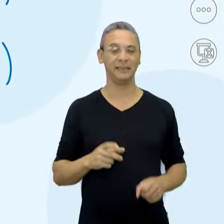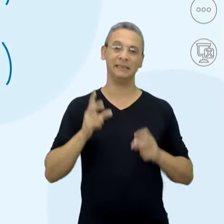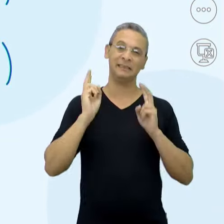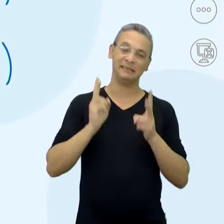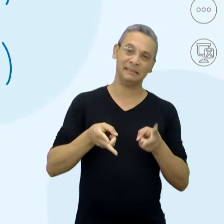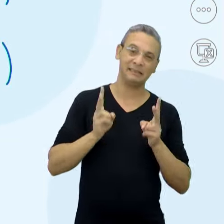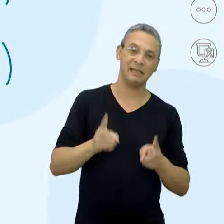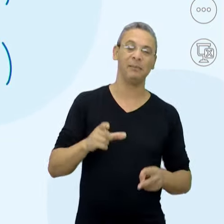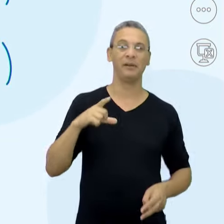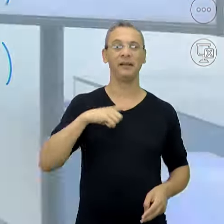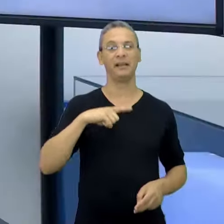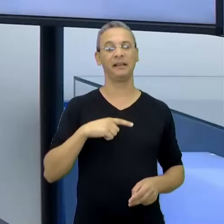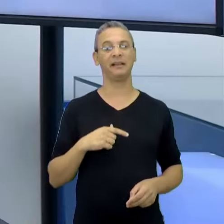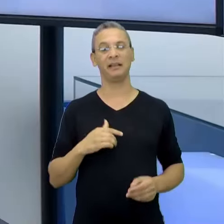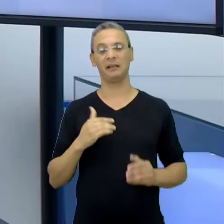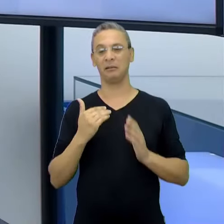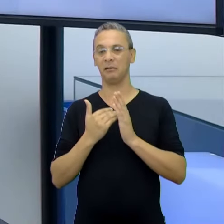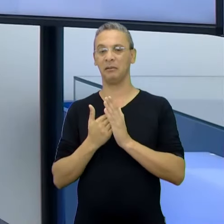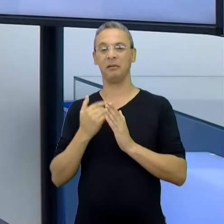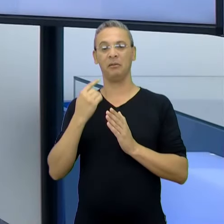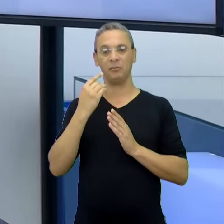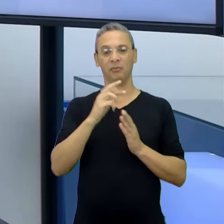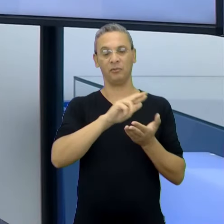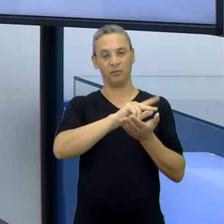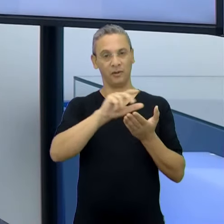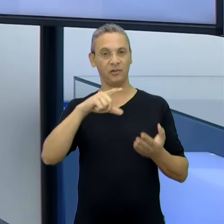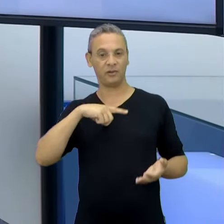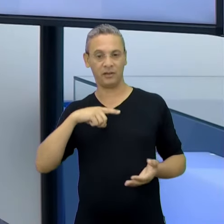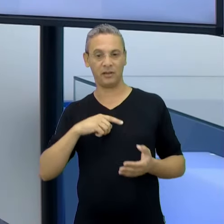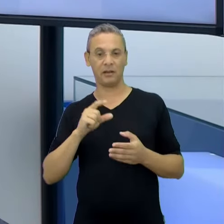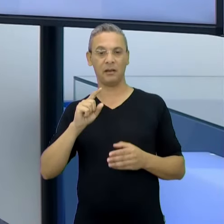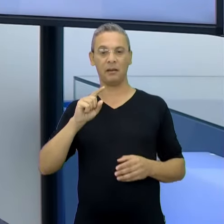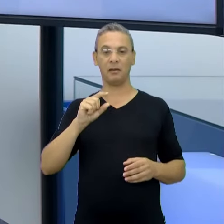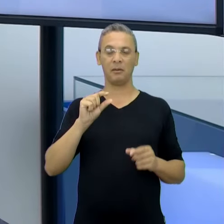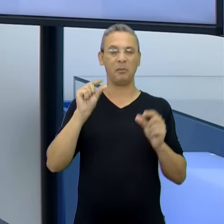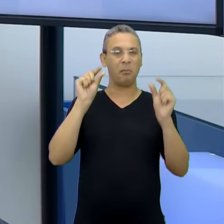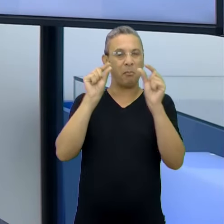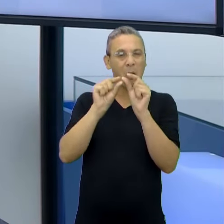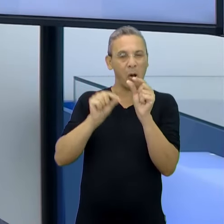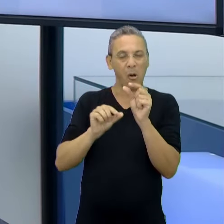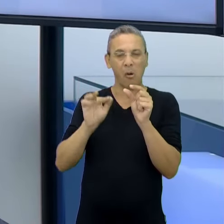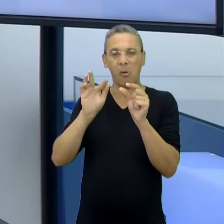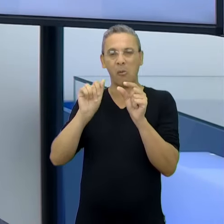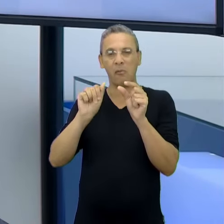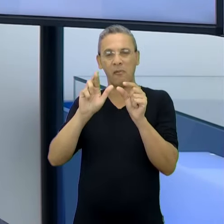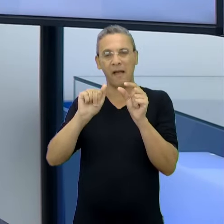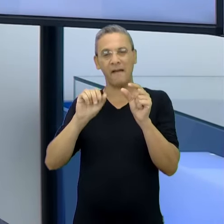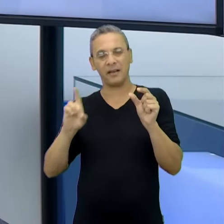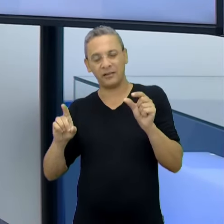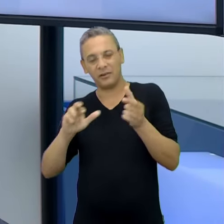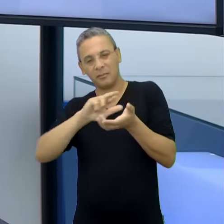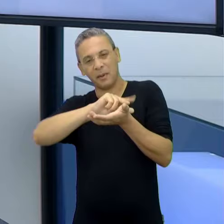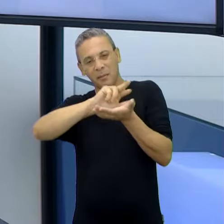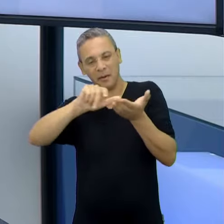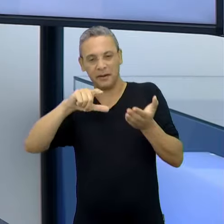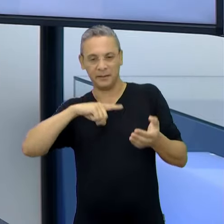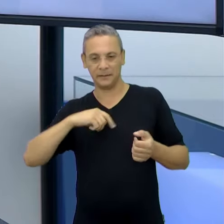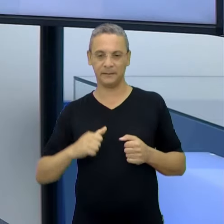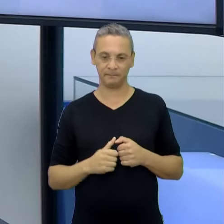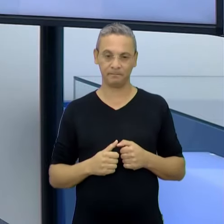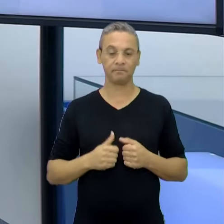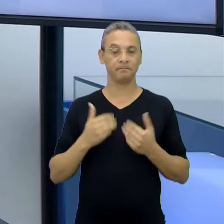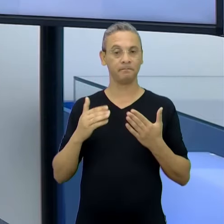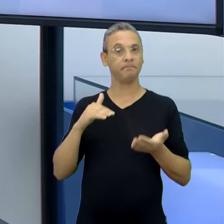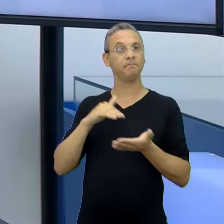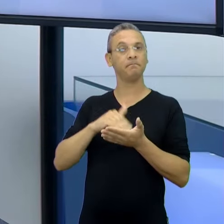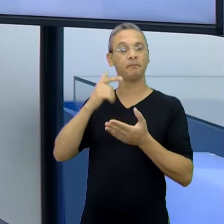Geralmente eles são de subunidades, de microfarad e assim por diante. E